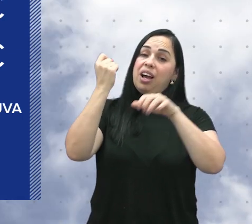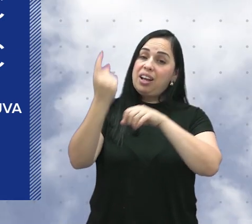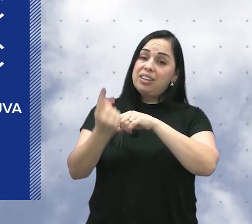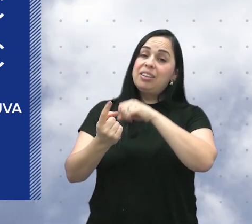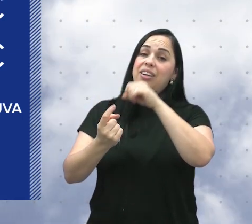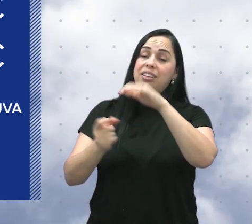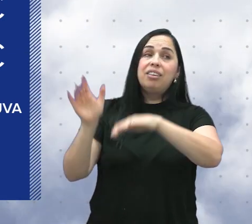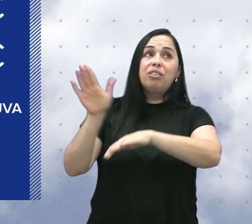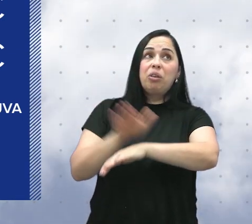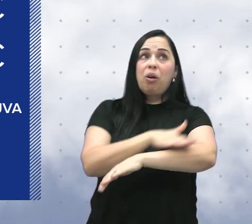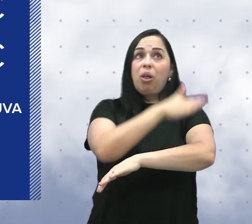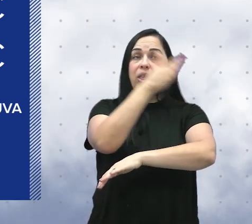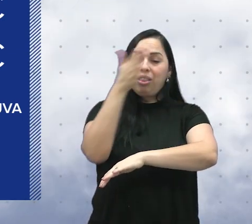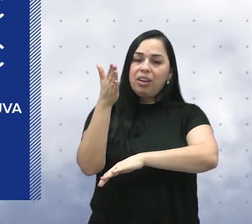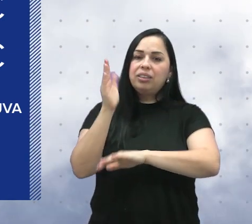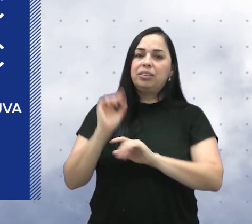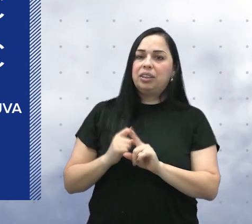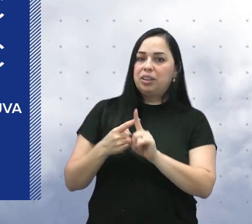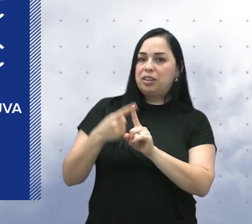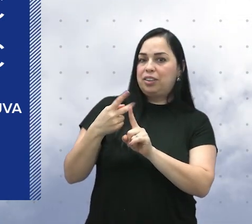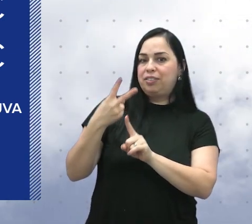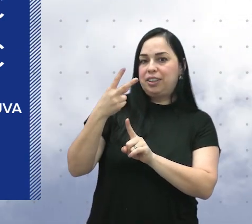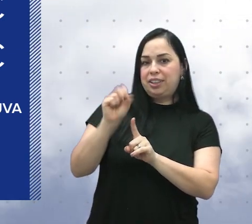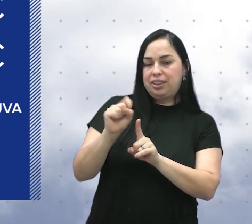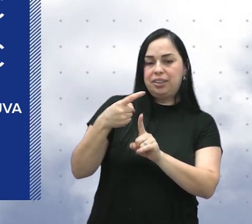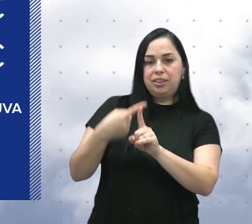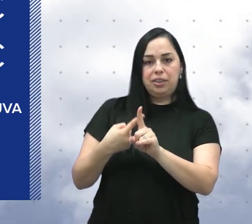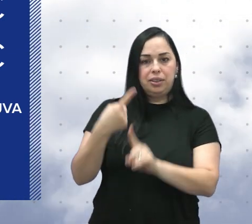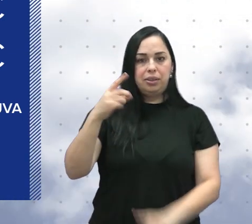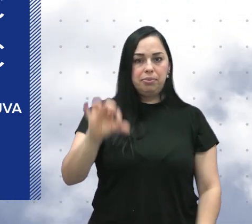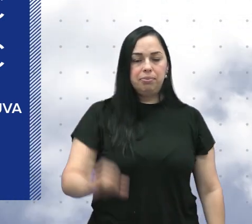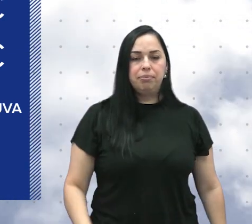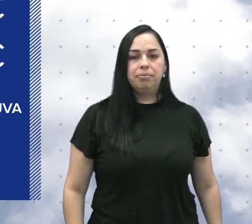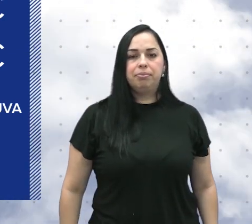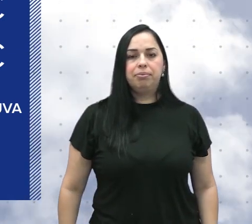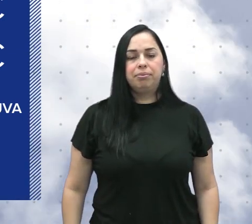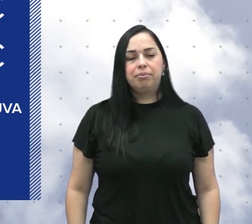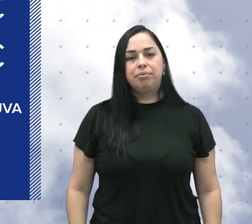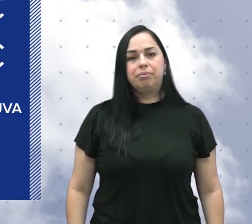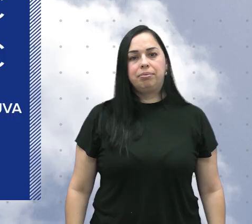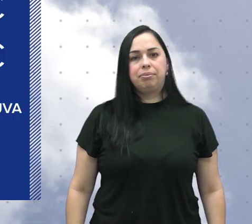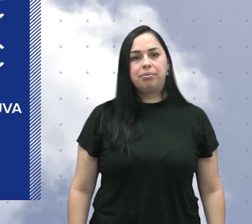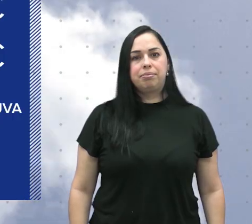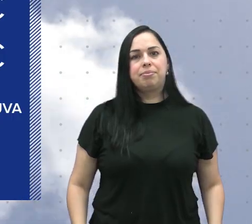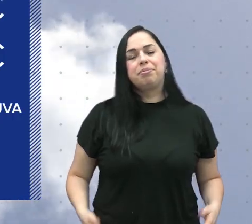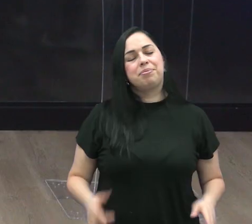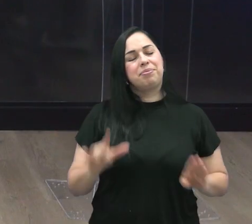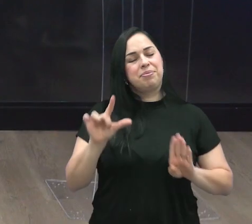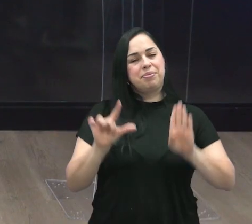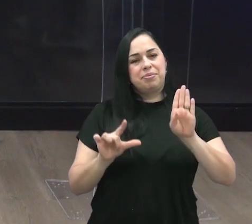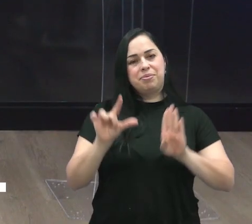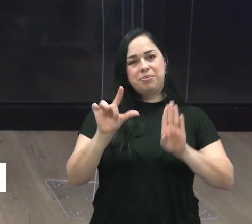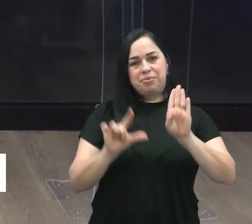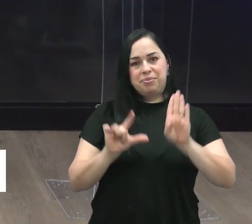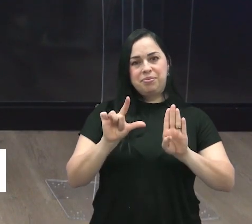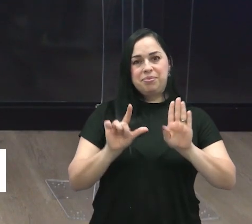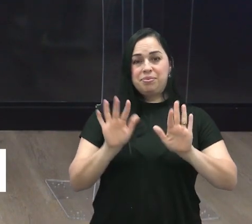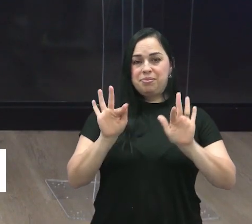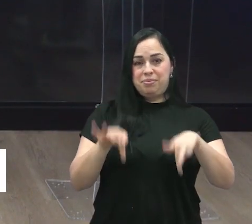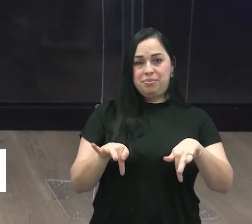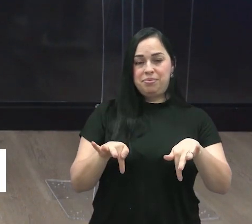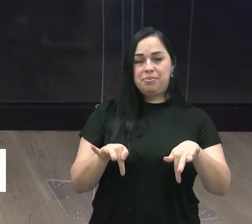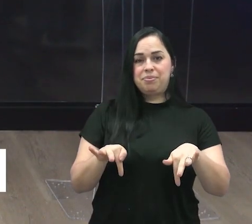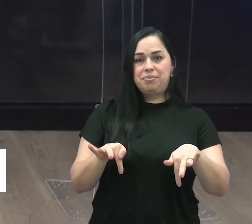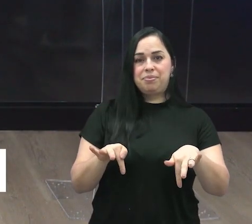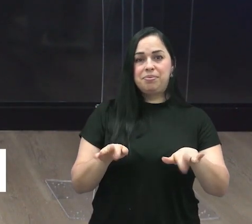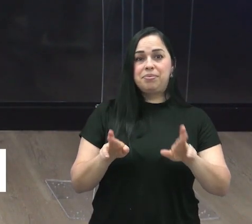passageira ao longo do dia. A máxima será de 28 graus, com mínima de 19 graus. O Boletim Legislativo de